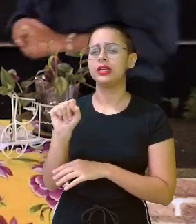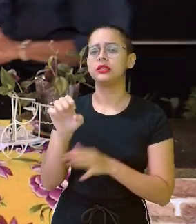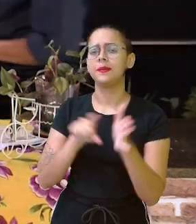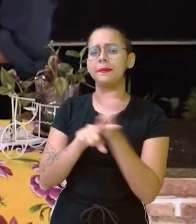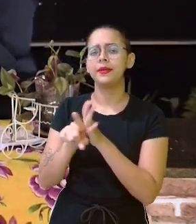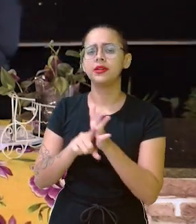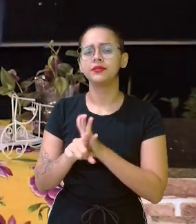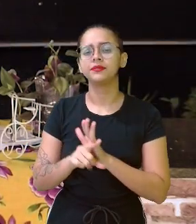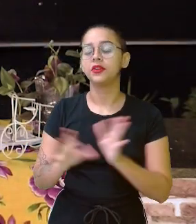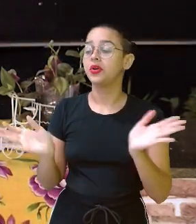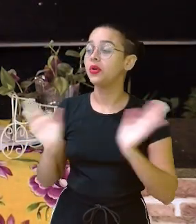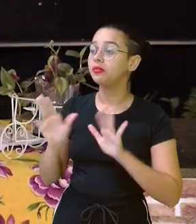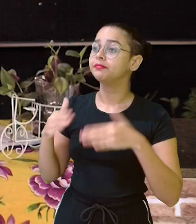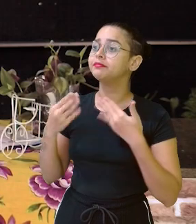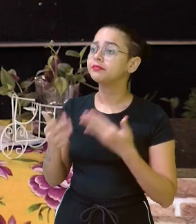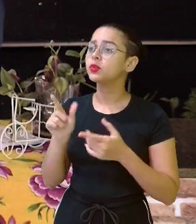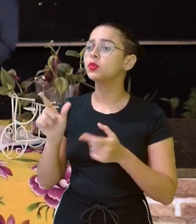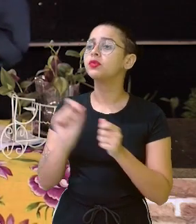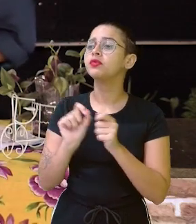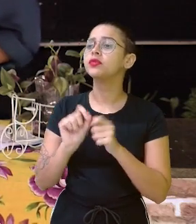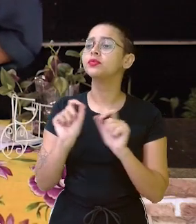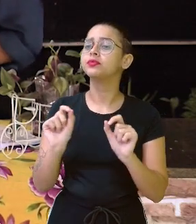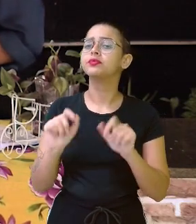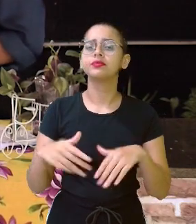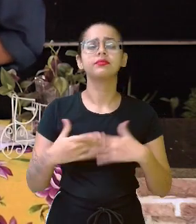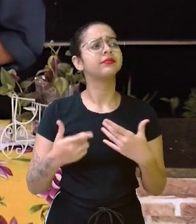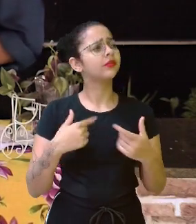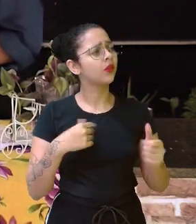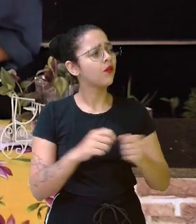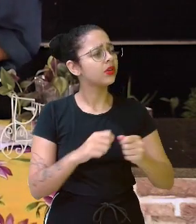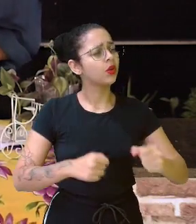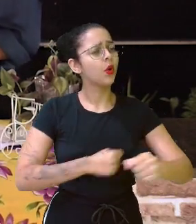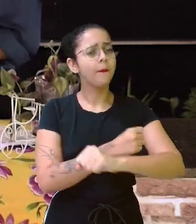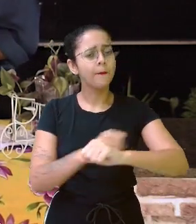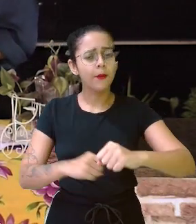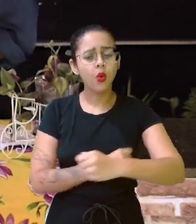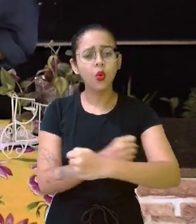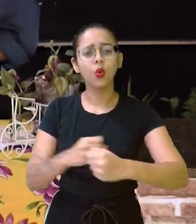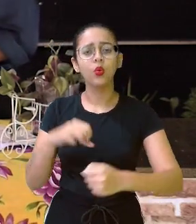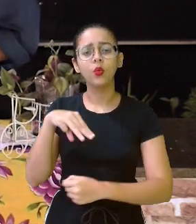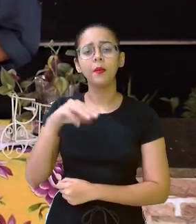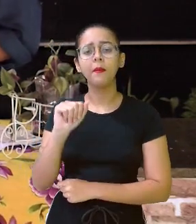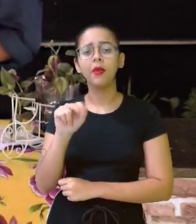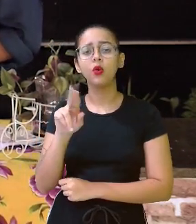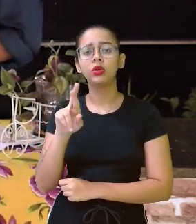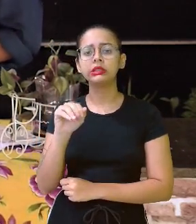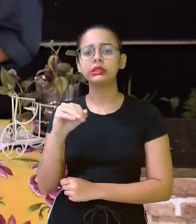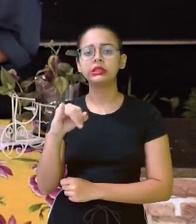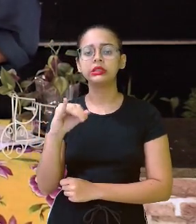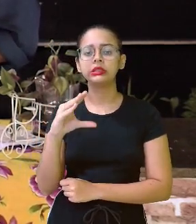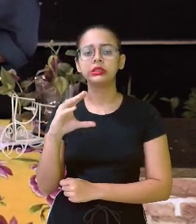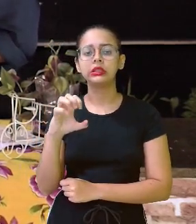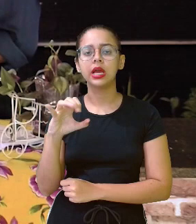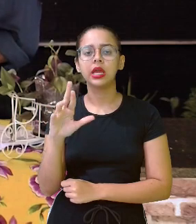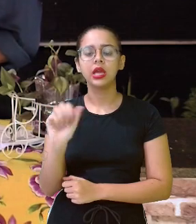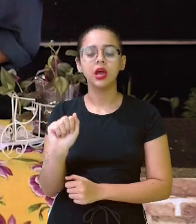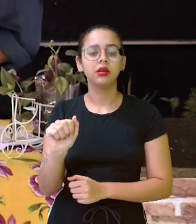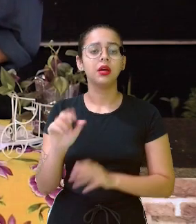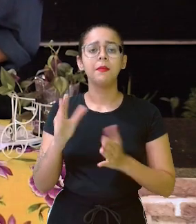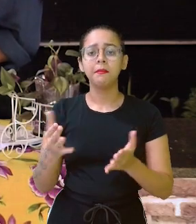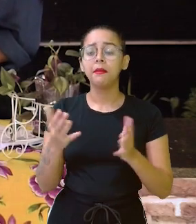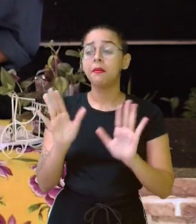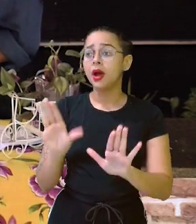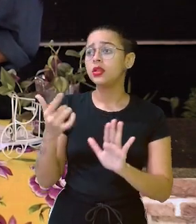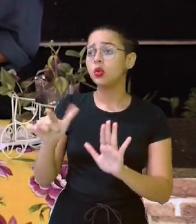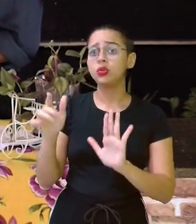Oi, Sinara. E aí? O que é que você tá fazendo? Menina, eu tô fazendo aquele bolo de Mauricéia que ela me deu a receita. Sei. Só que eu não tenho esse ingrediente